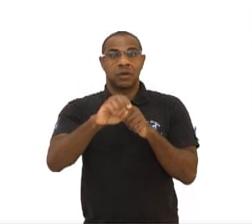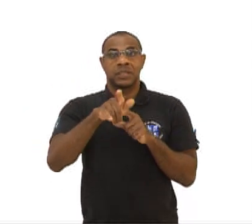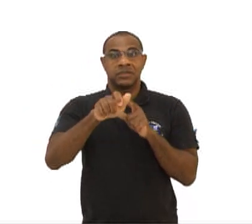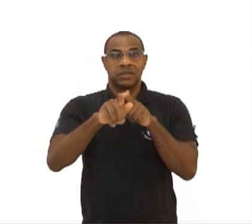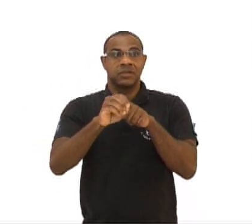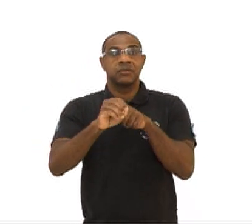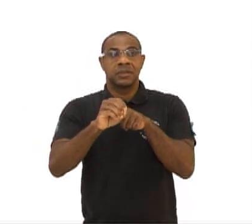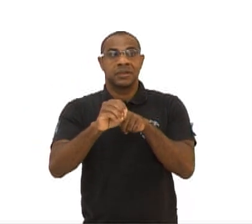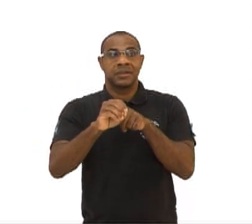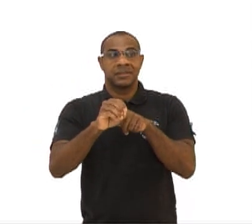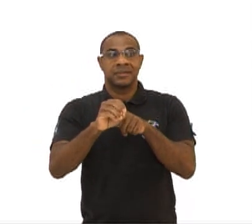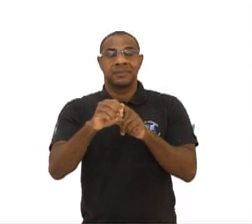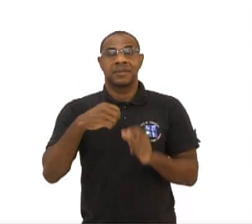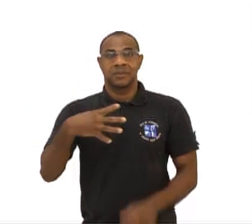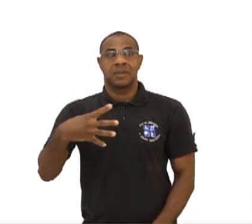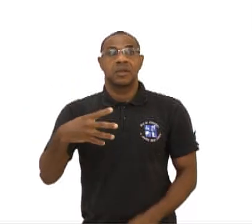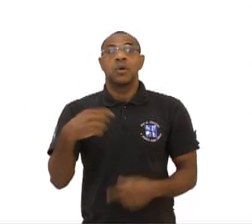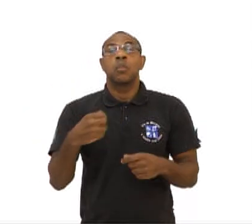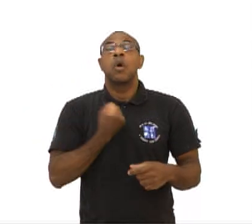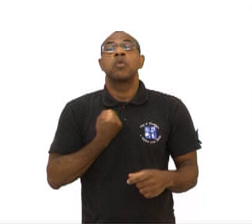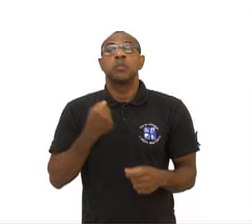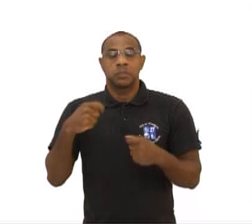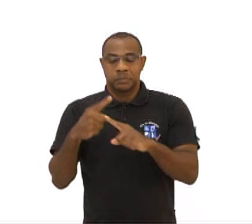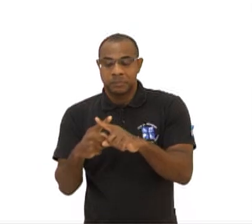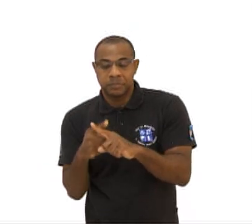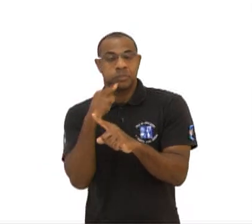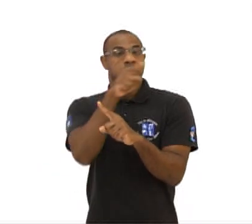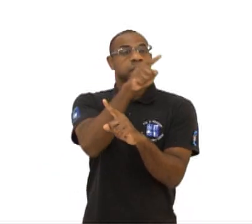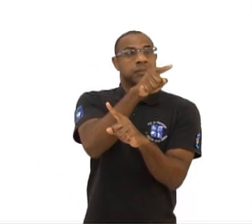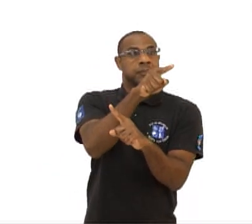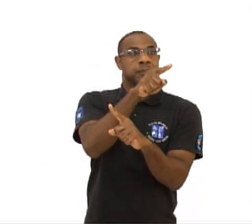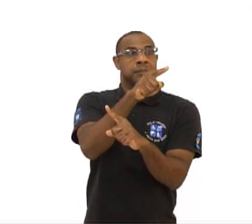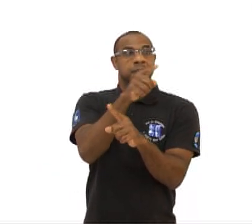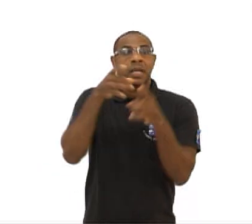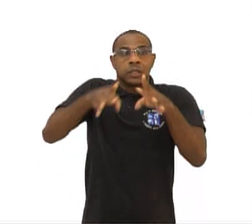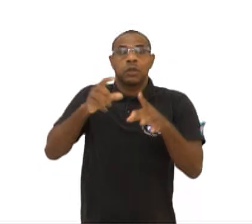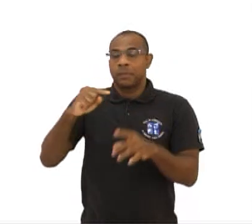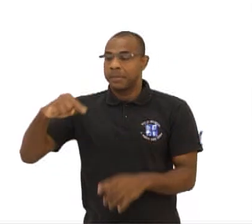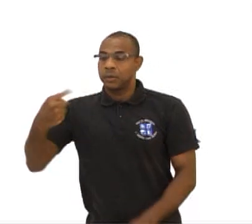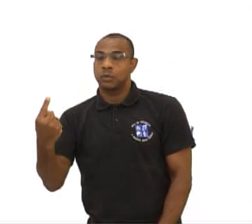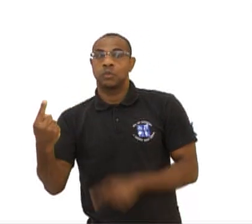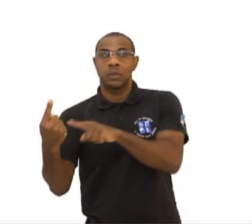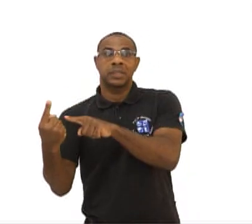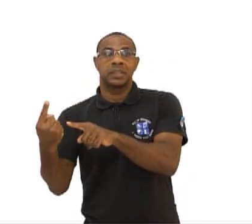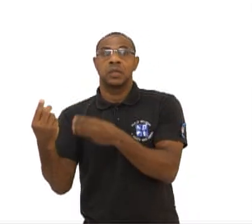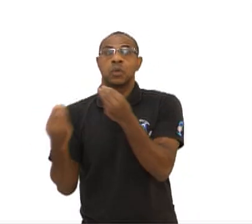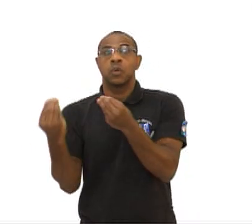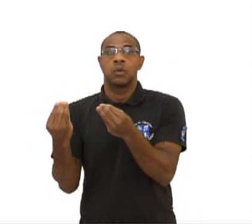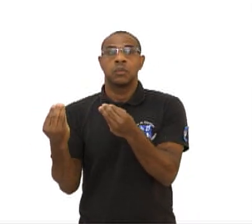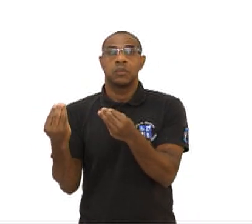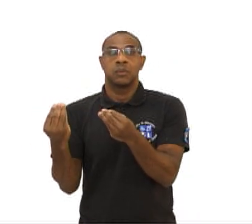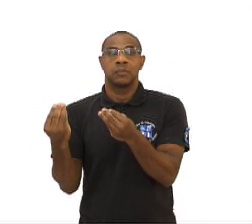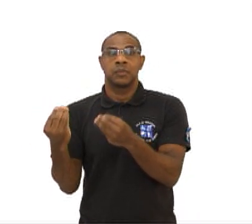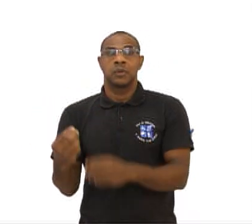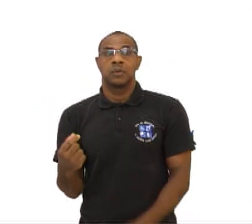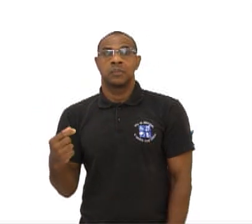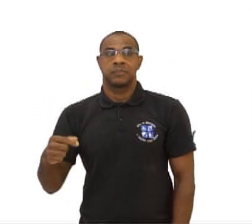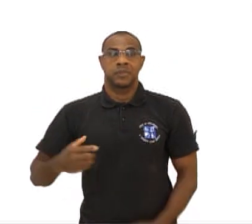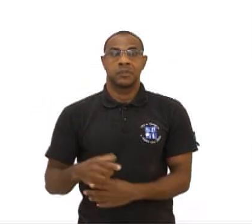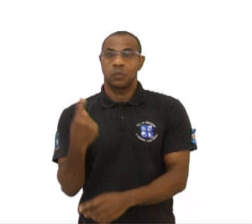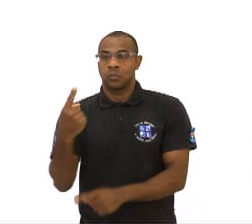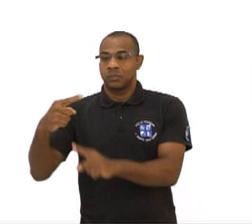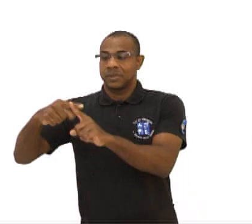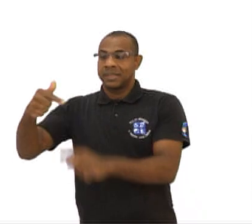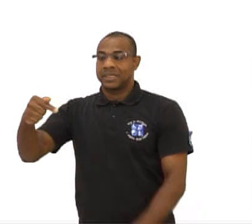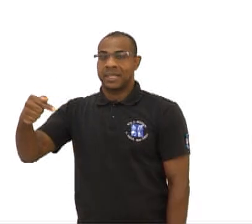Que número eu tenho que somar aqui com esse menos 8 para que sobre um menos 1 na conta? Vou ter que somar, então, um 7.